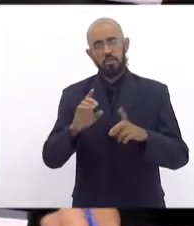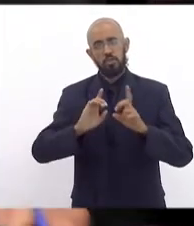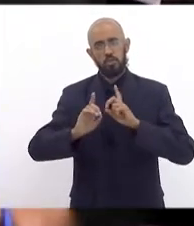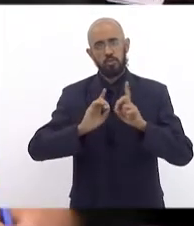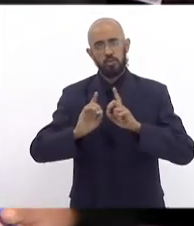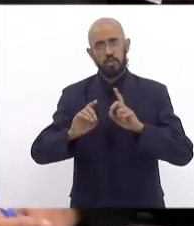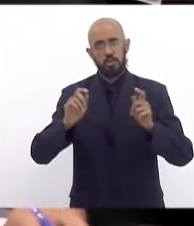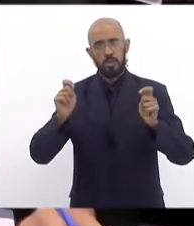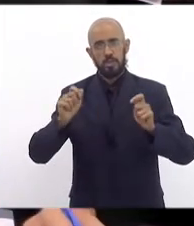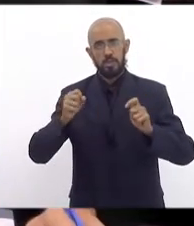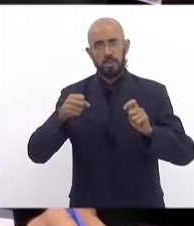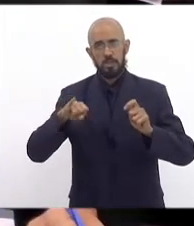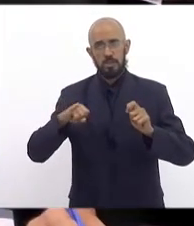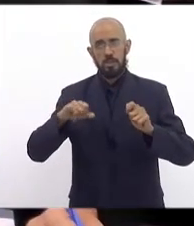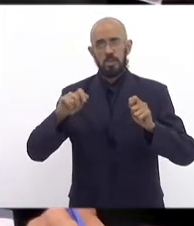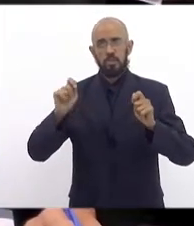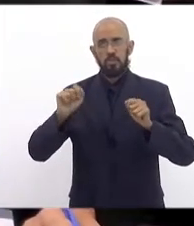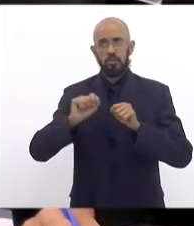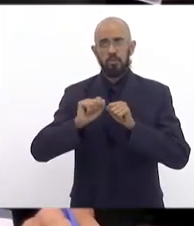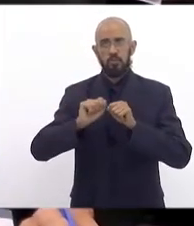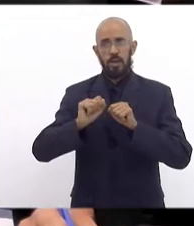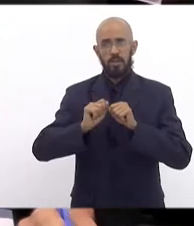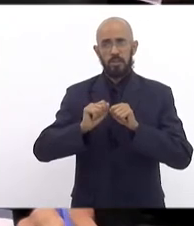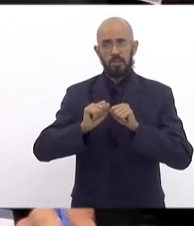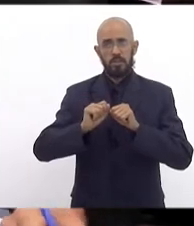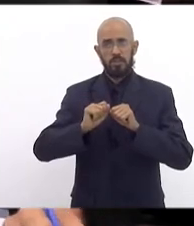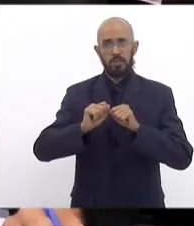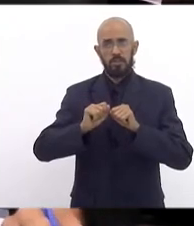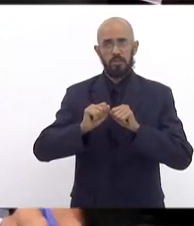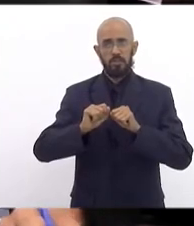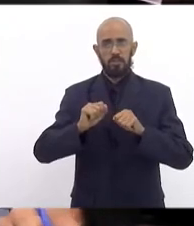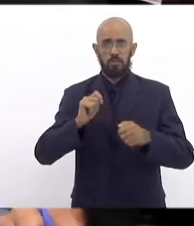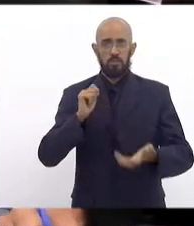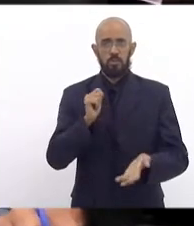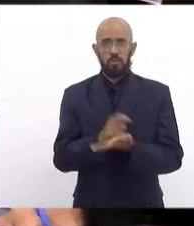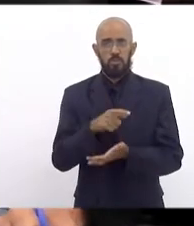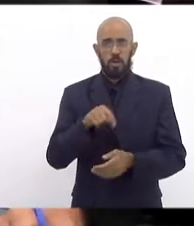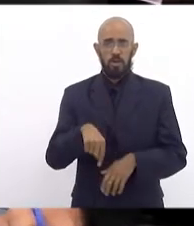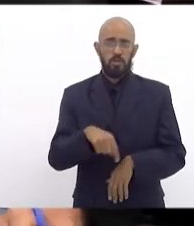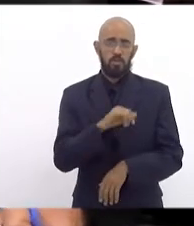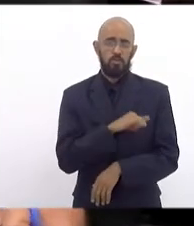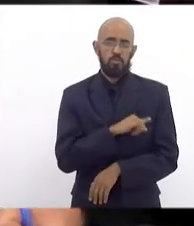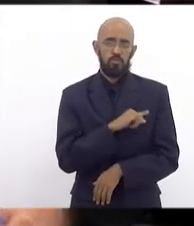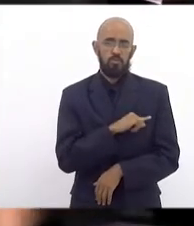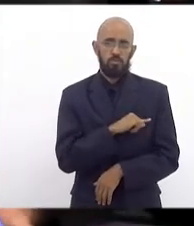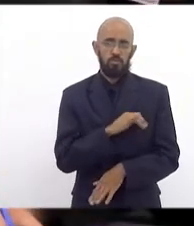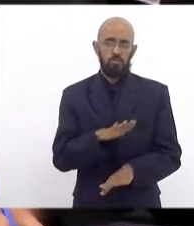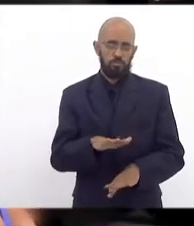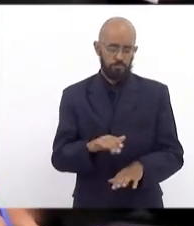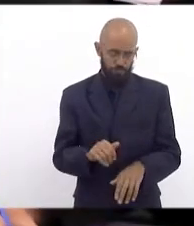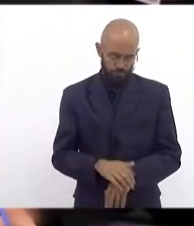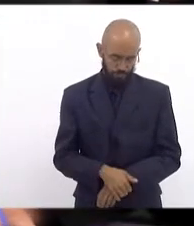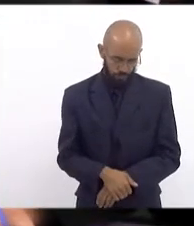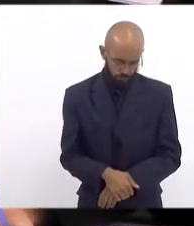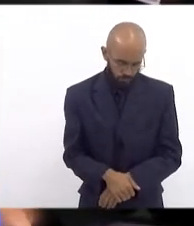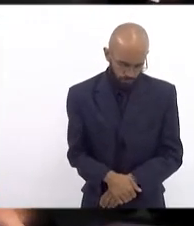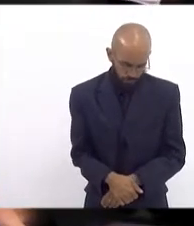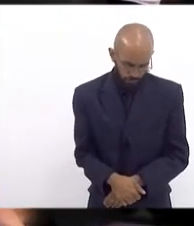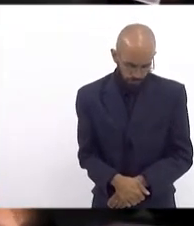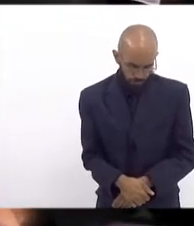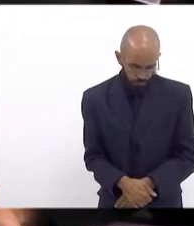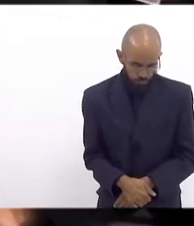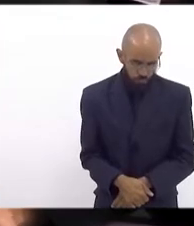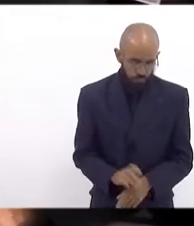eu garantir que o comércio seria um benefício para aquilo que é adquirido no Rio de Janeiro é mais do ponto de vista da